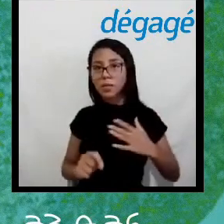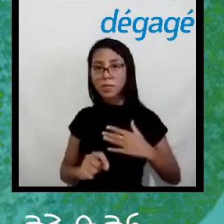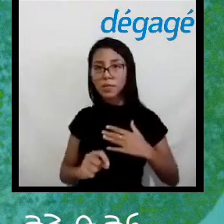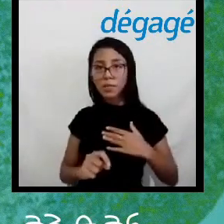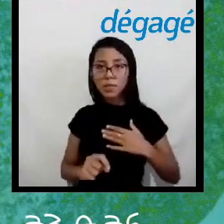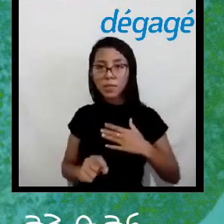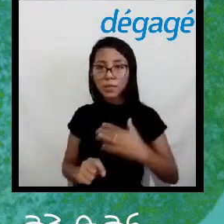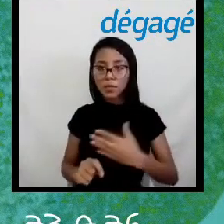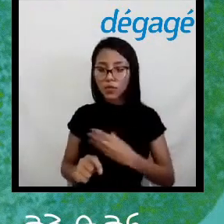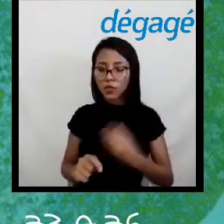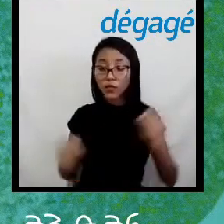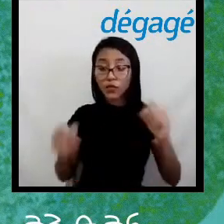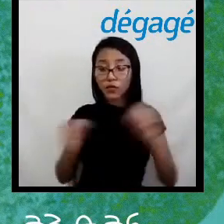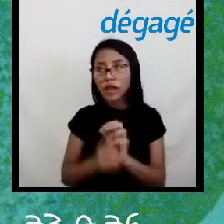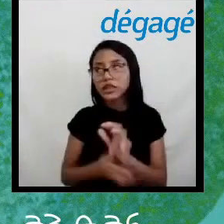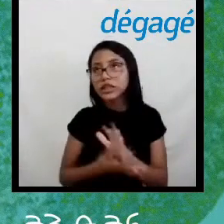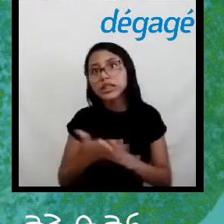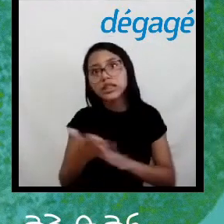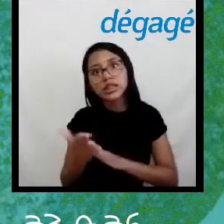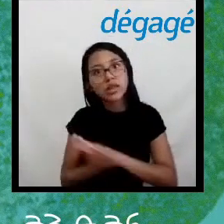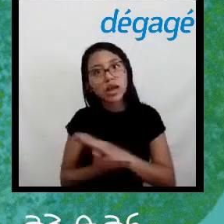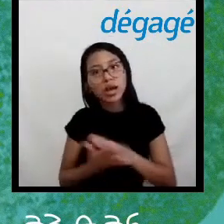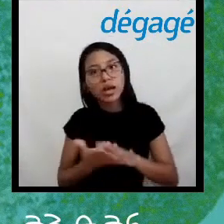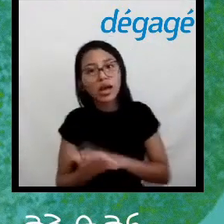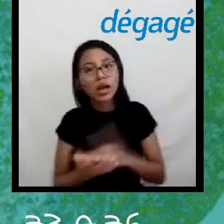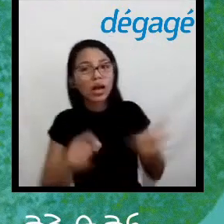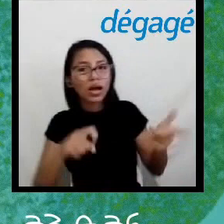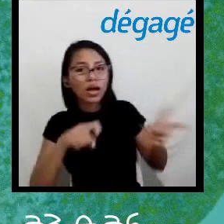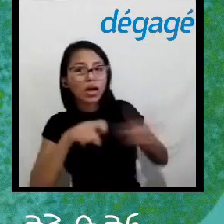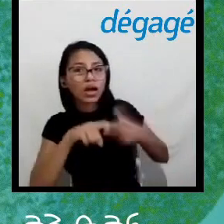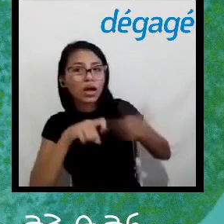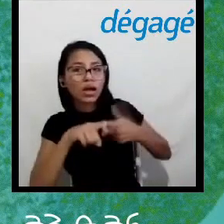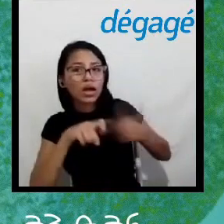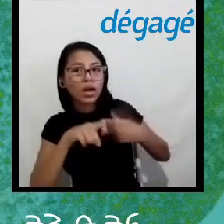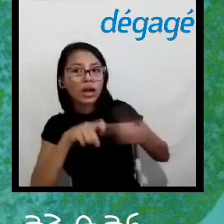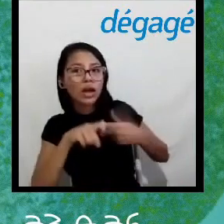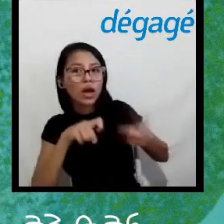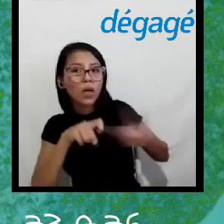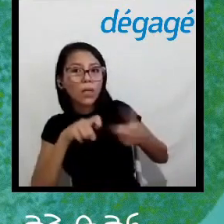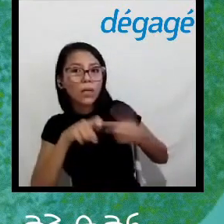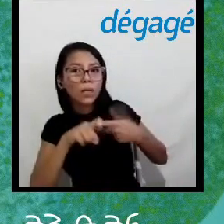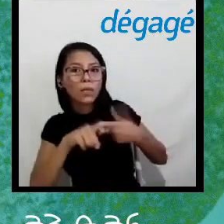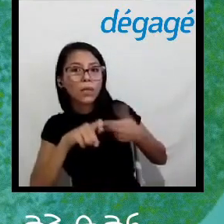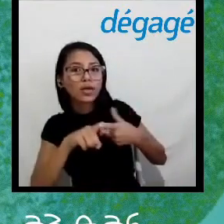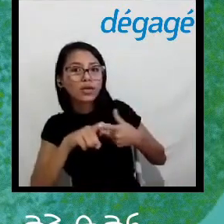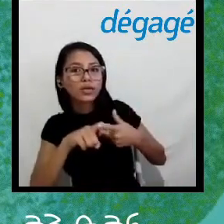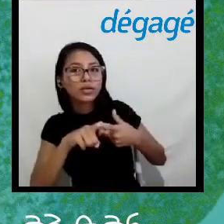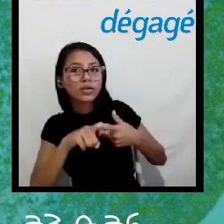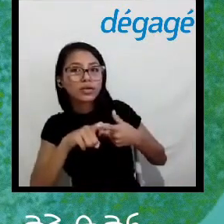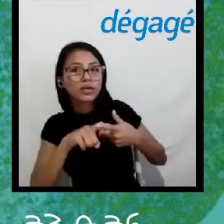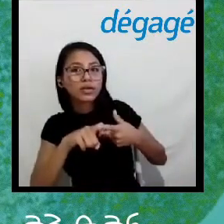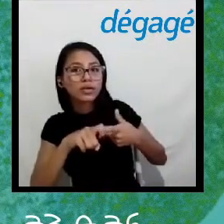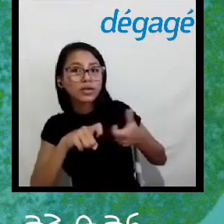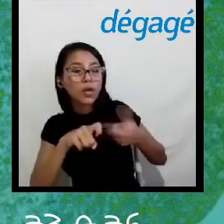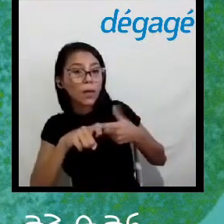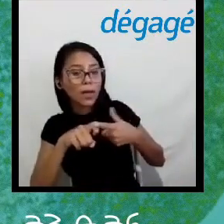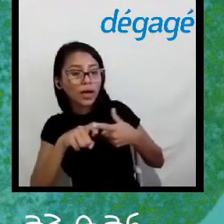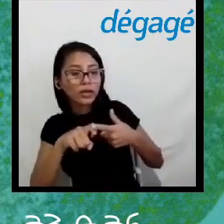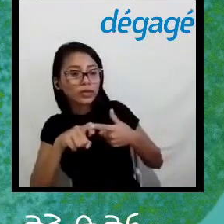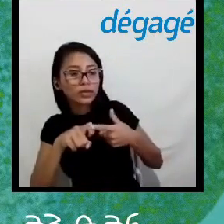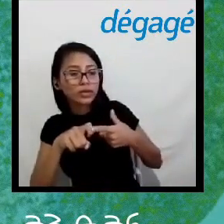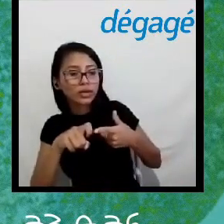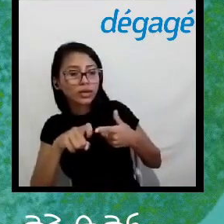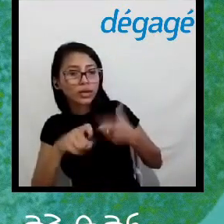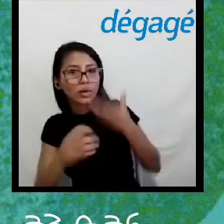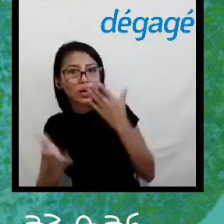não faz nada? Não, ele não faz nada, ele só grita e bate com a cabeça na parede. Aí o psiquiatra falou, bom, então ele faz alguma coisa, ele grita e